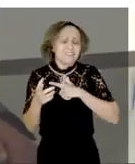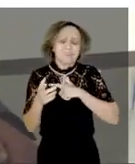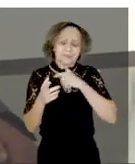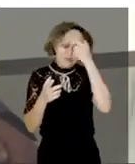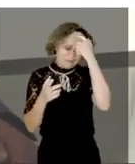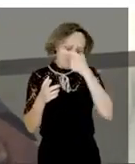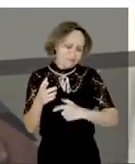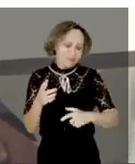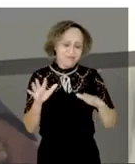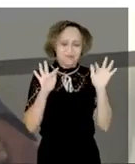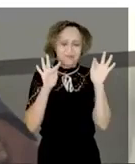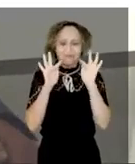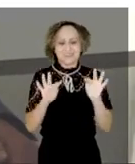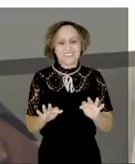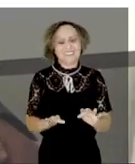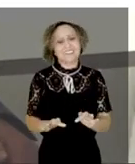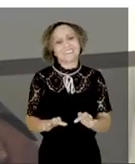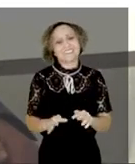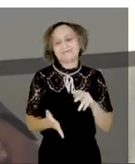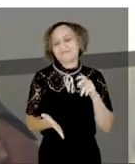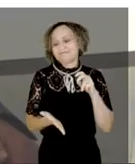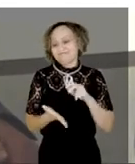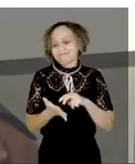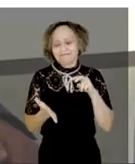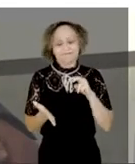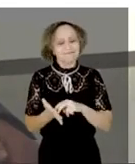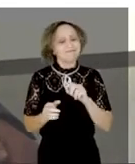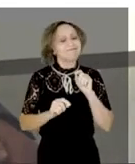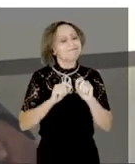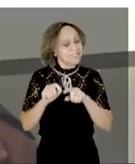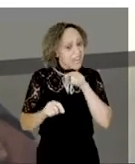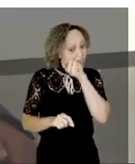e arrastar pelas avenidas da cidade de São Paulo.